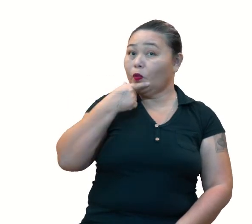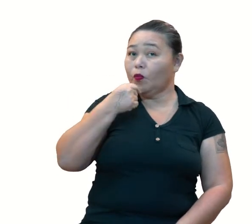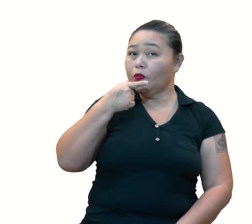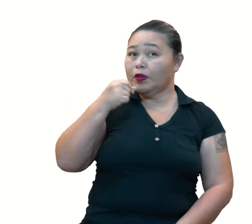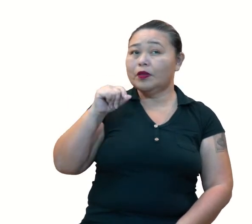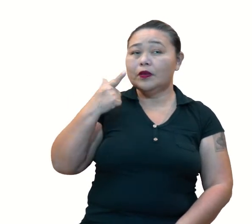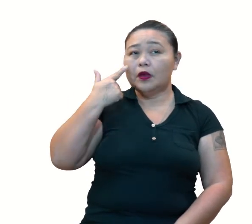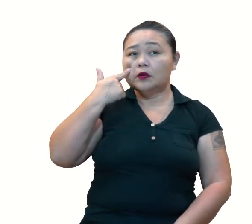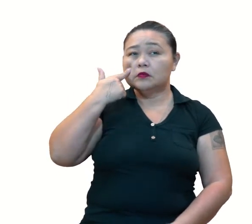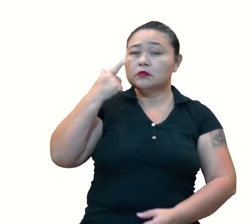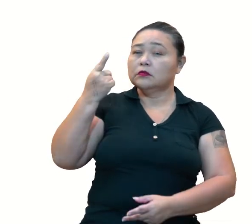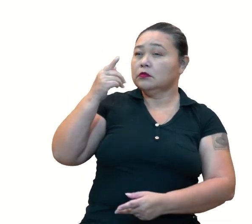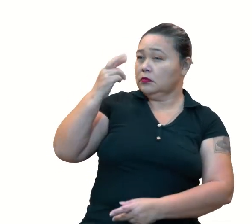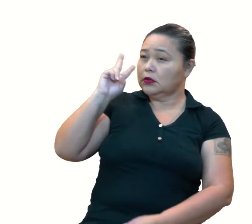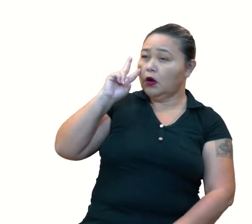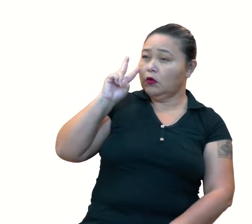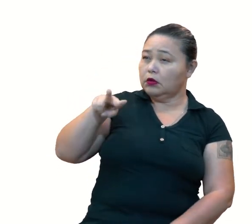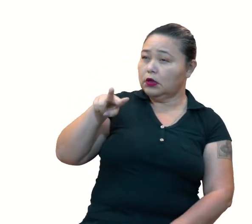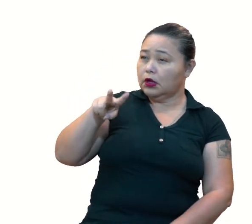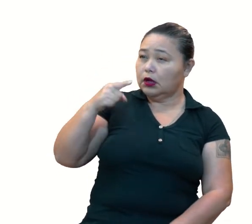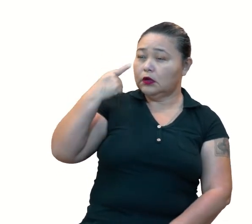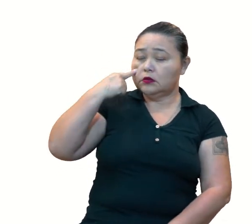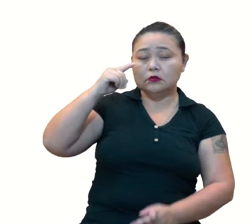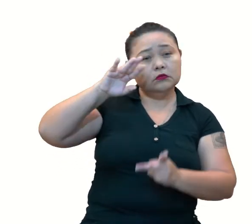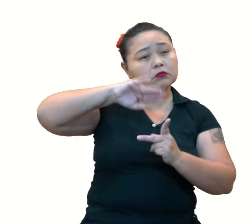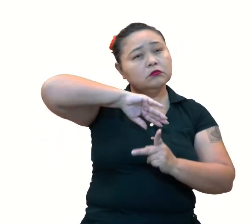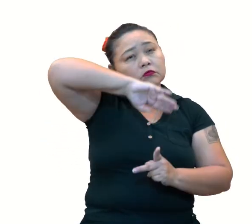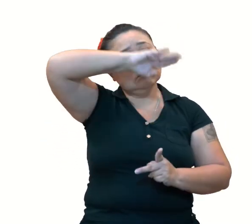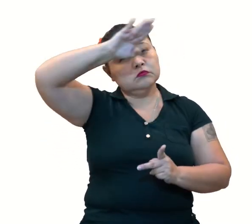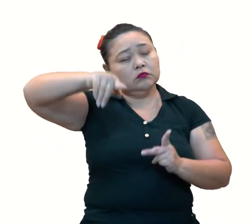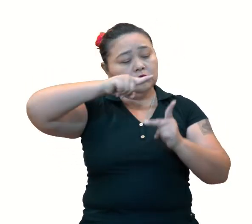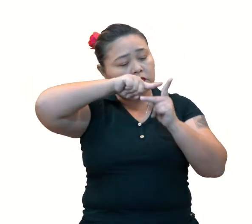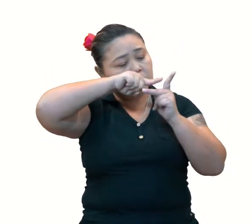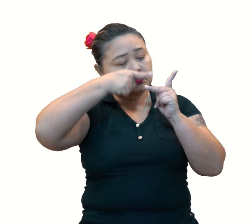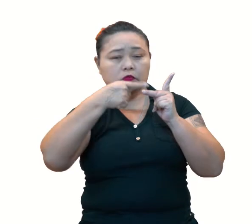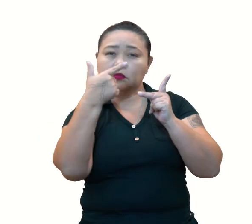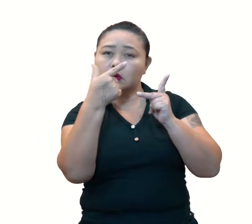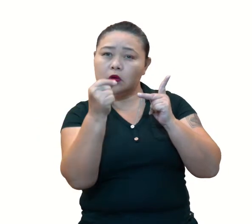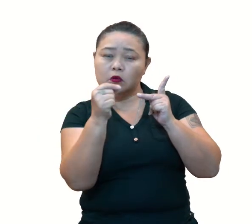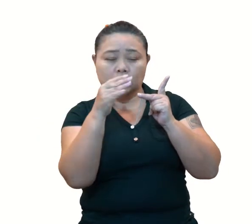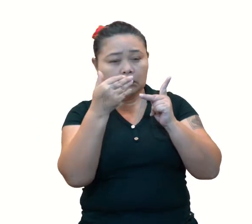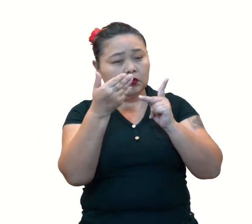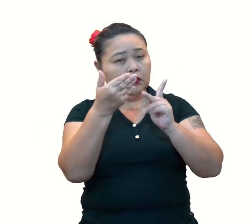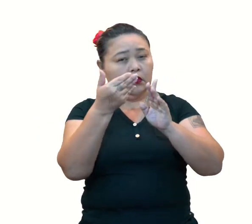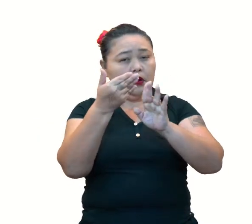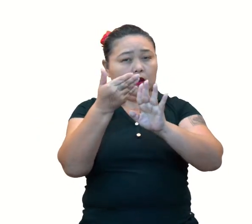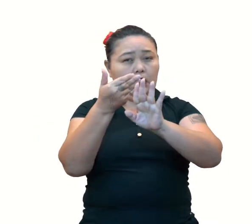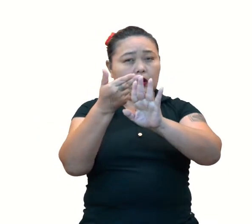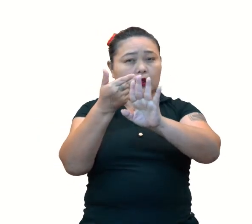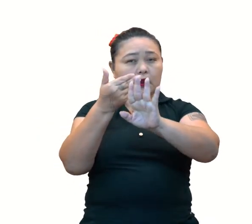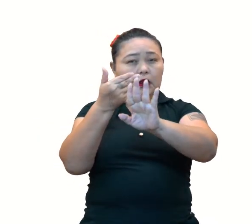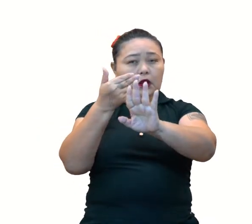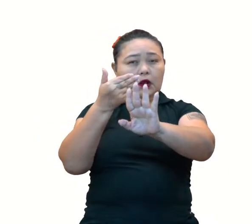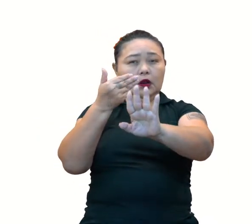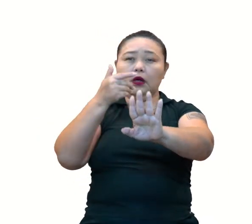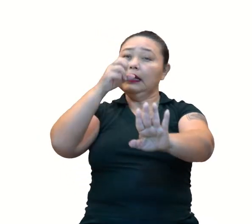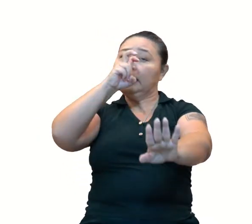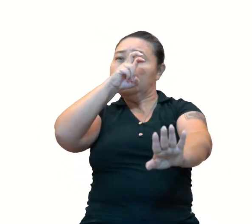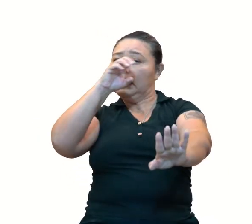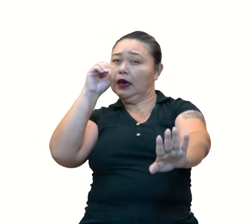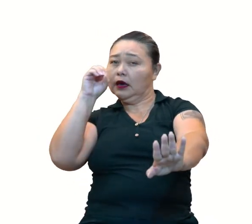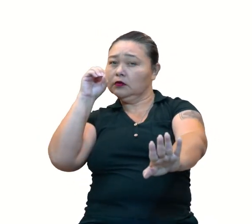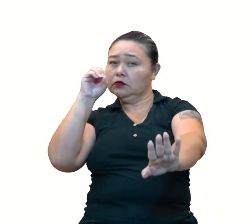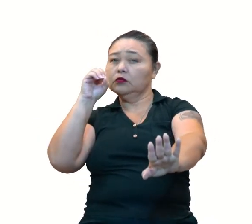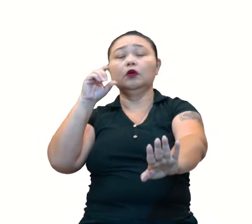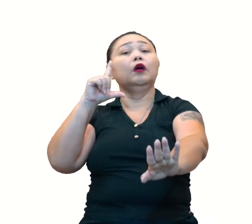Então, ele está olhando daqui desse ângulo de 20 graus. Ele se distanciou 500 metros da montanha. Isso. E ele está